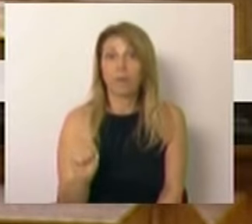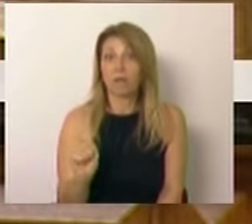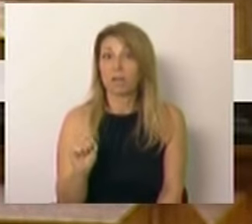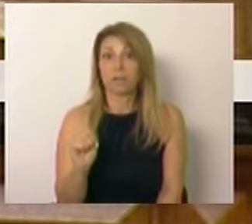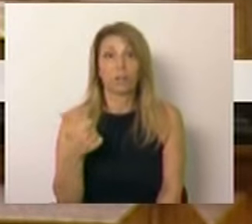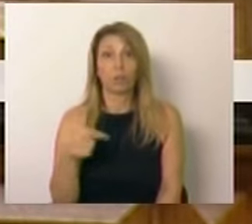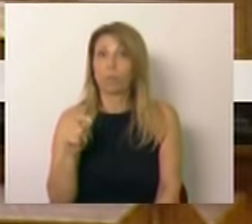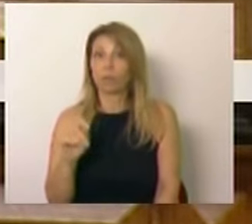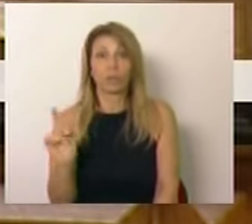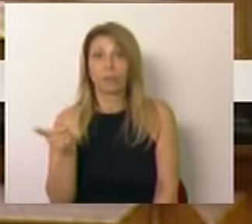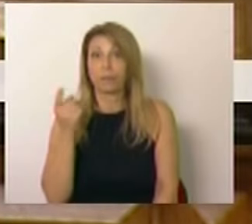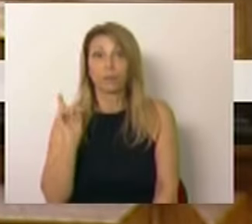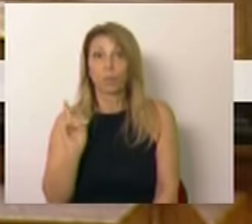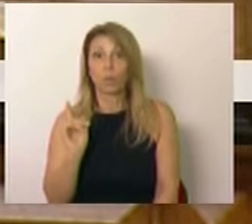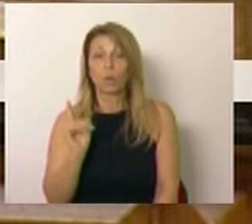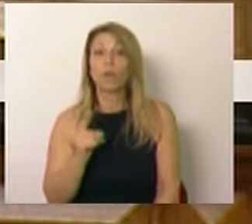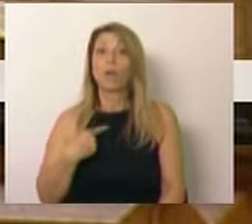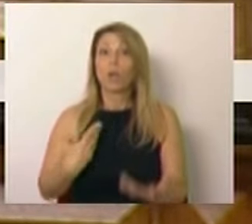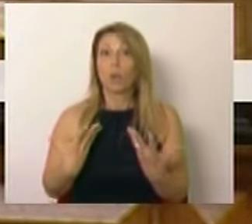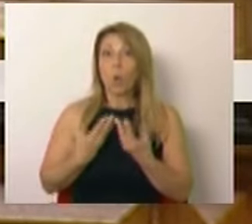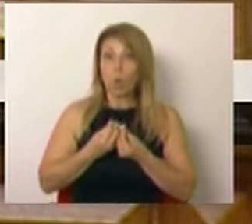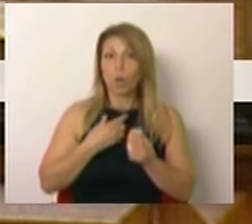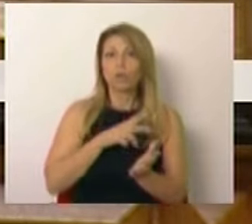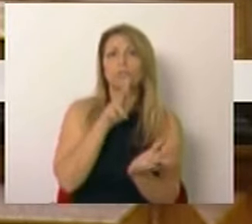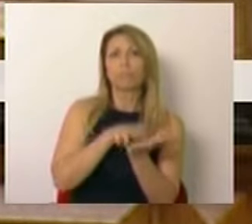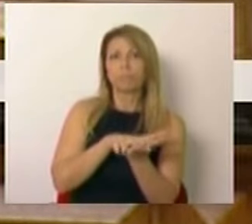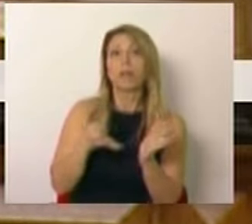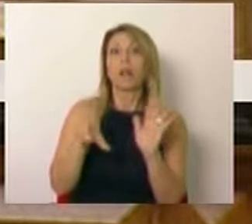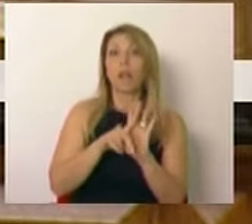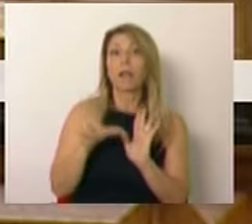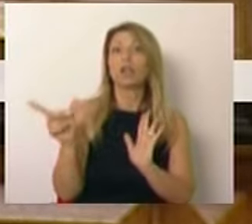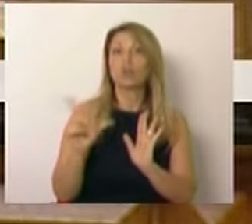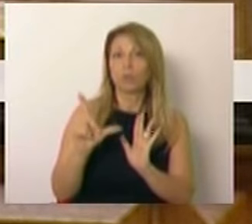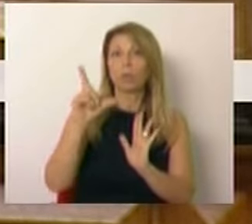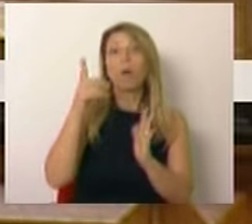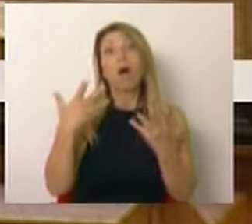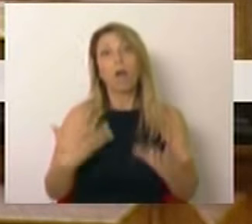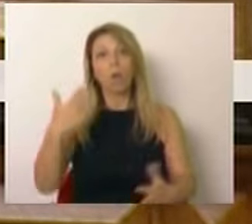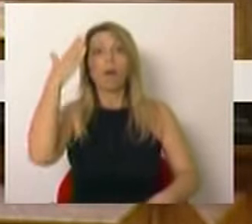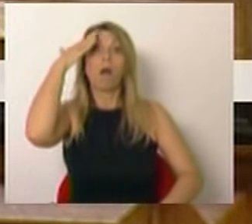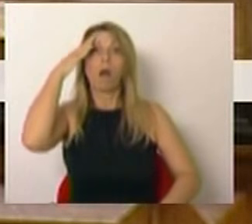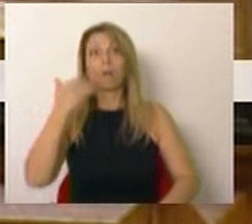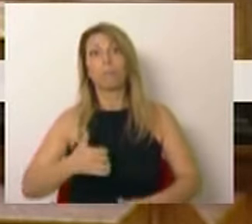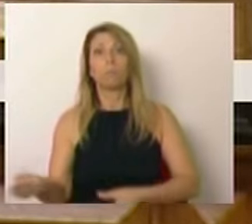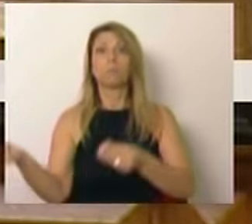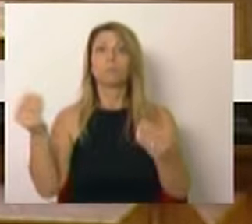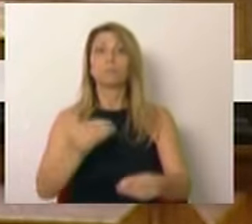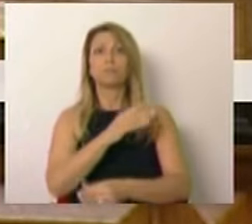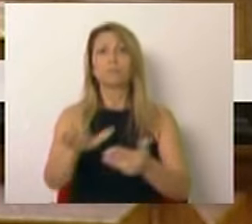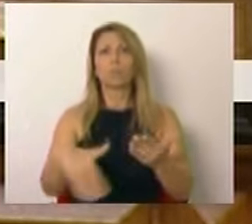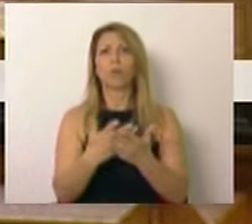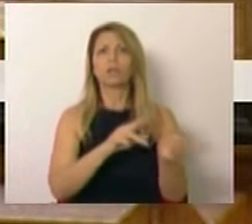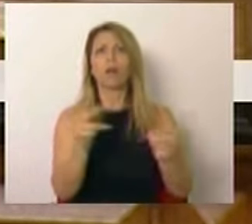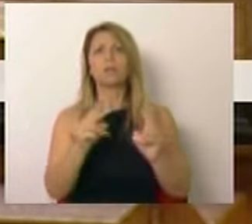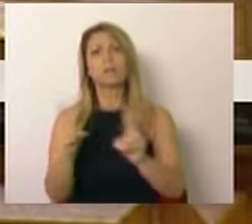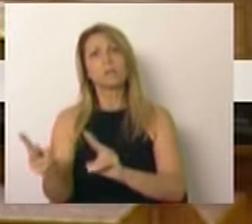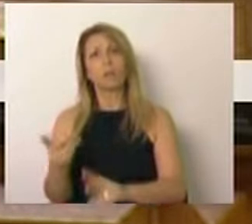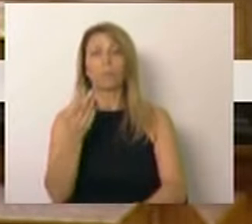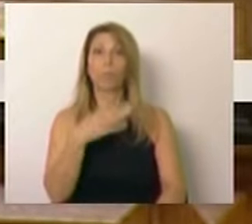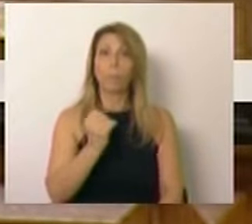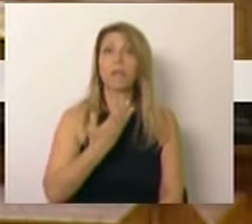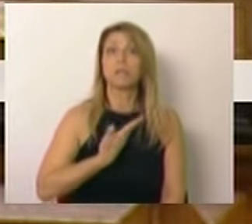e do Bloco de Esquerda, que connosco aprovaram a lei em julho e entenderam agora apresentar propostas de alteração. O